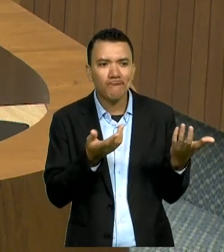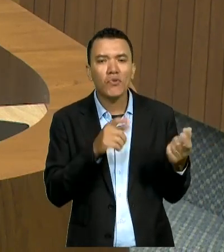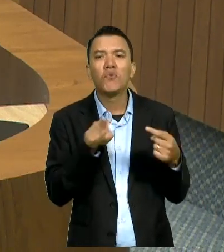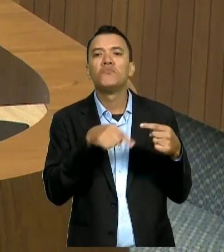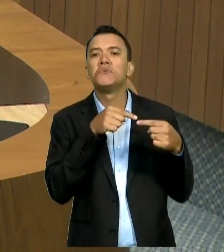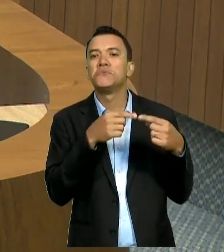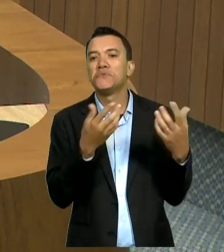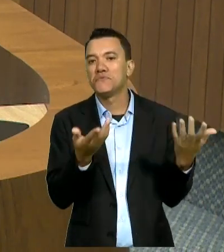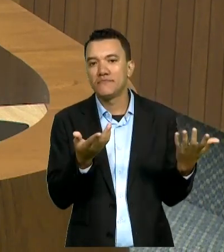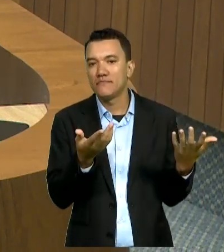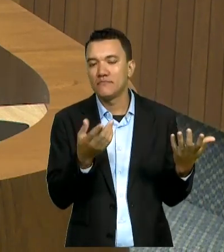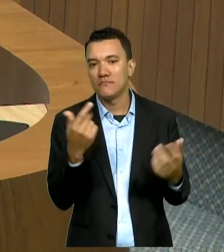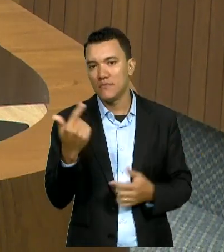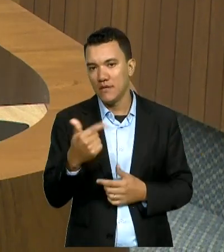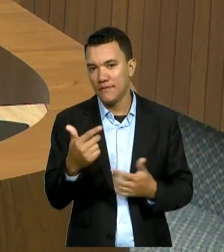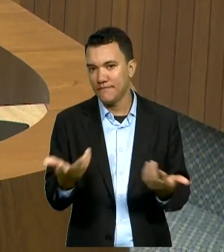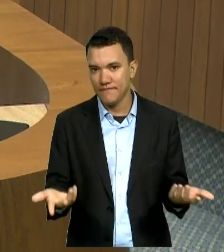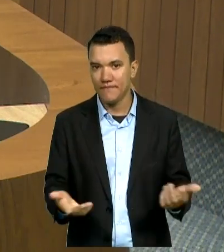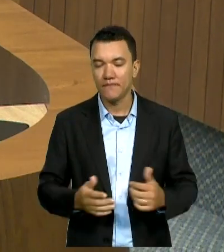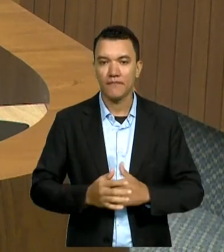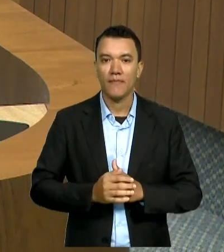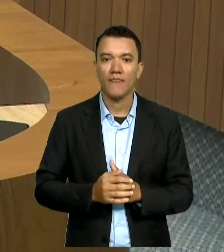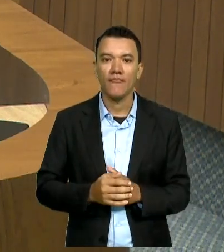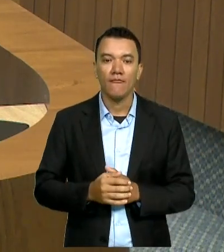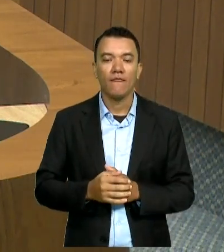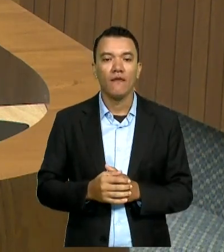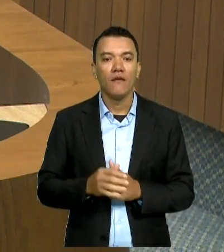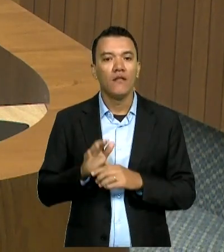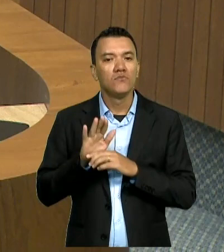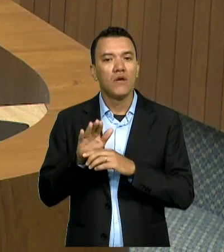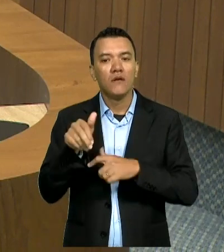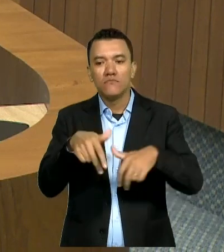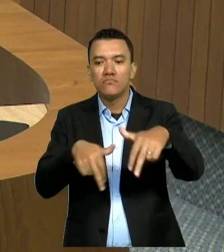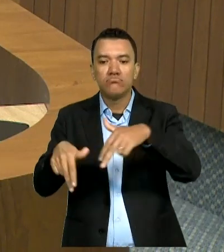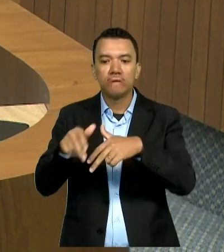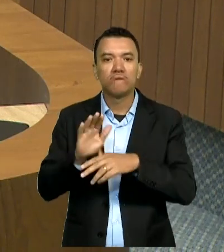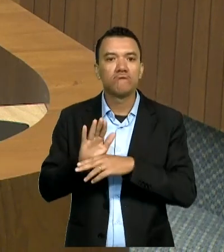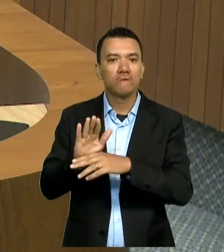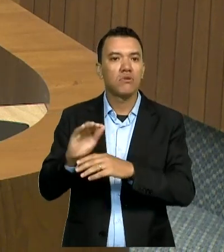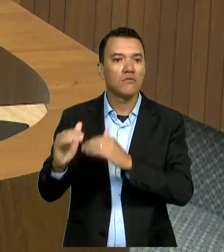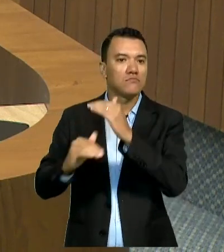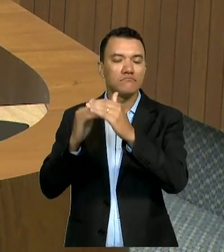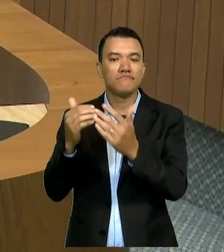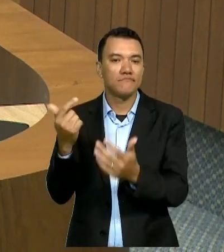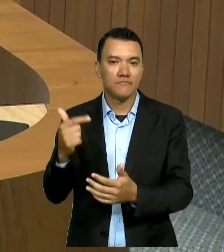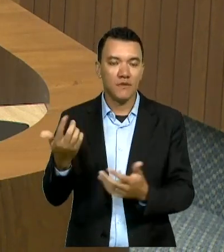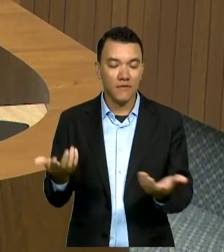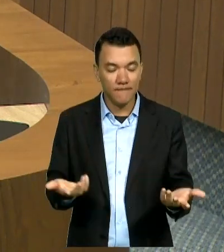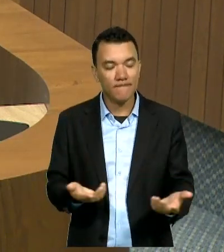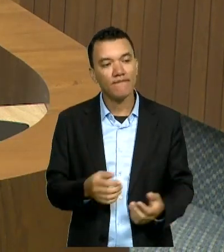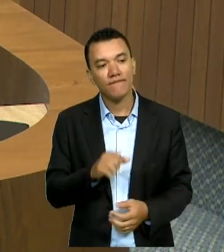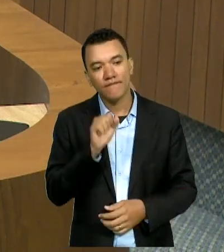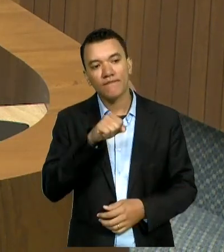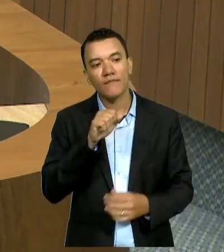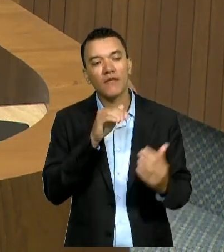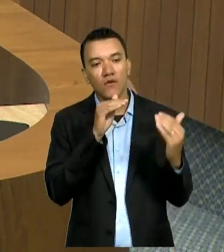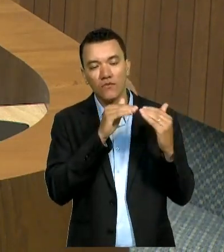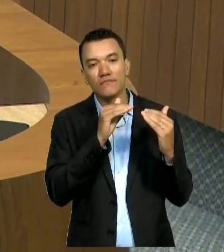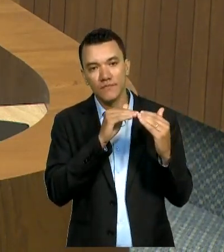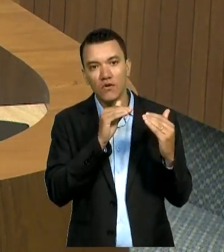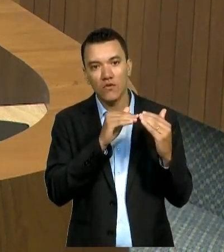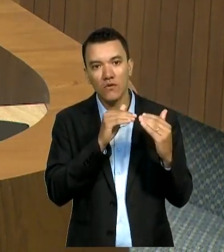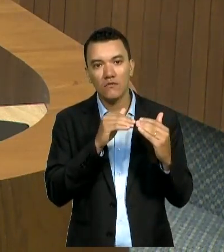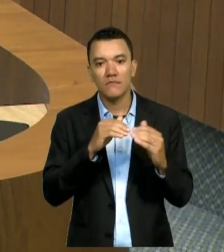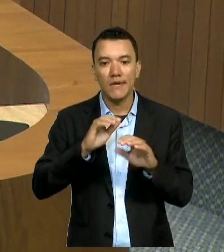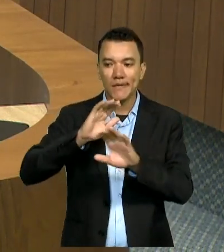lugar nenhum, discussões essas que não vão levar o nosso eleitor a lugar algum, deputada Viviane. Essa discussão de ideologias,